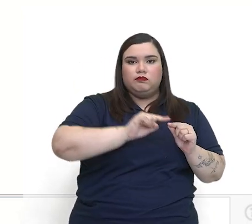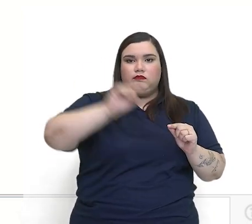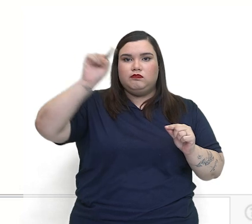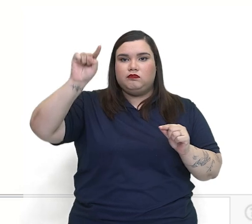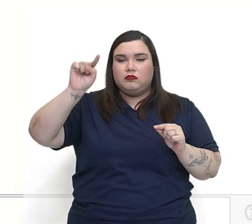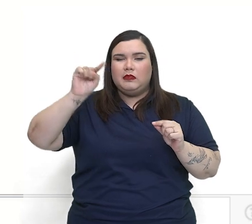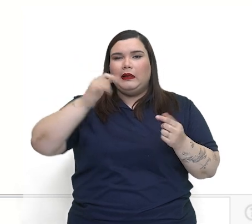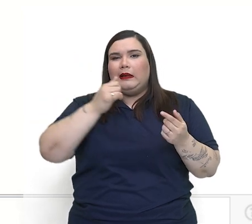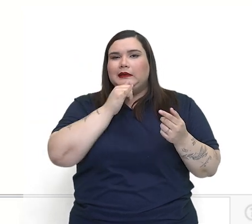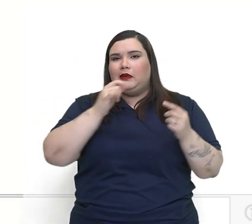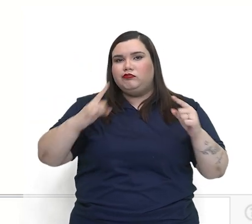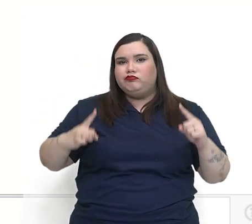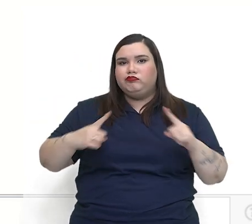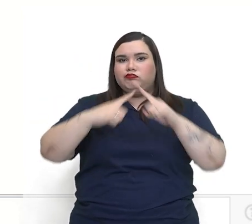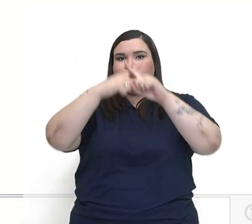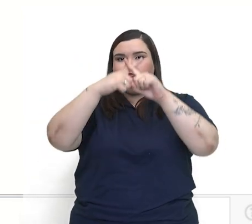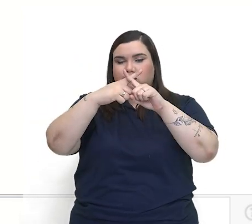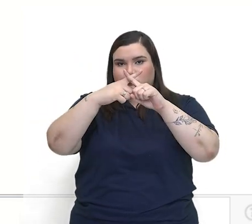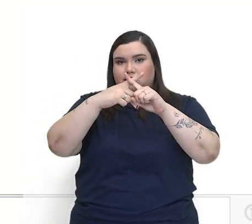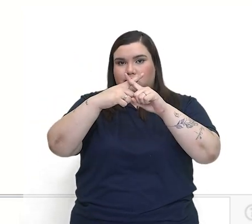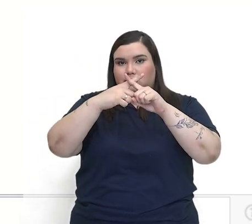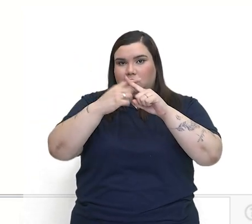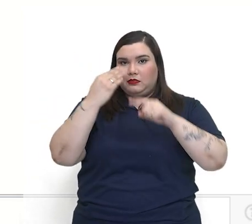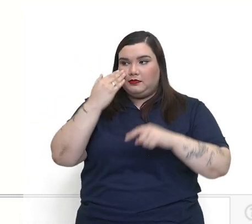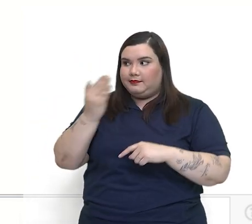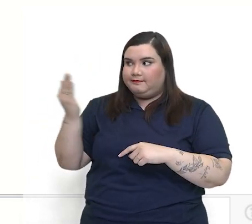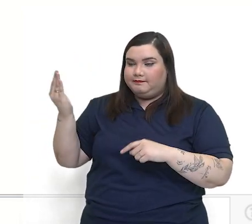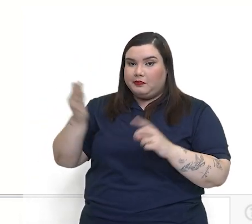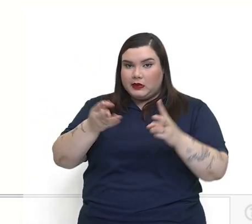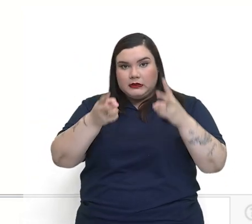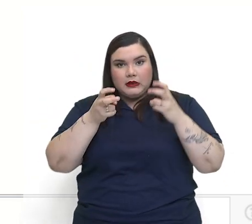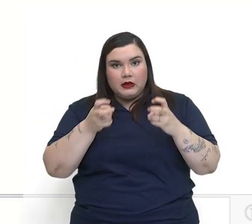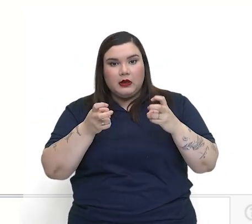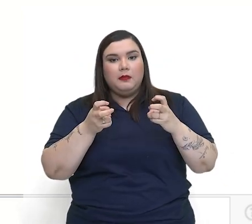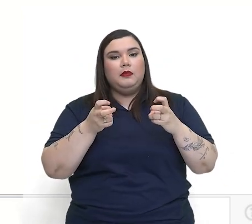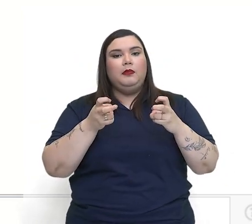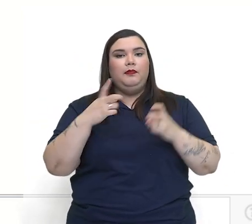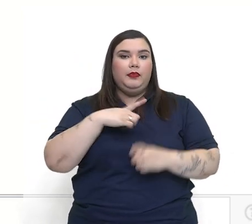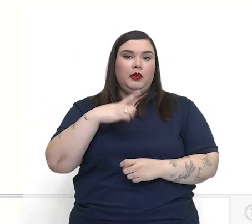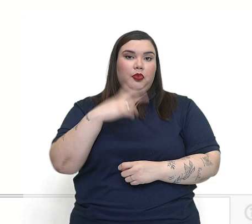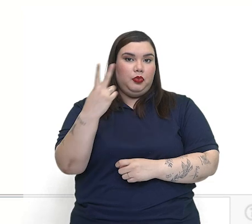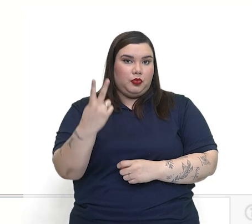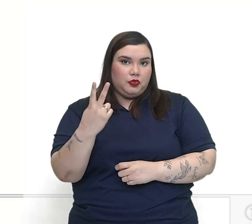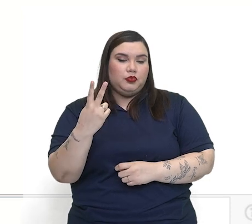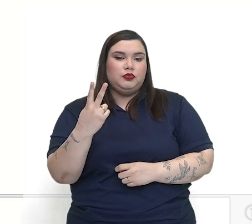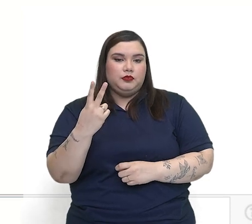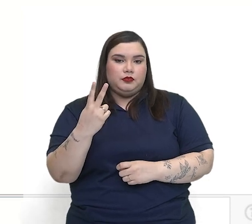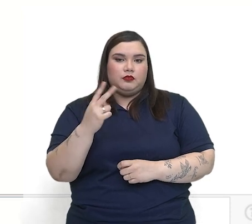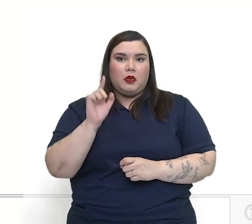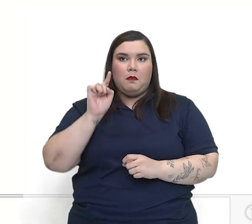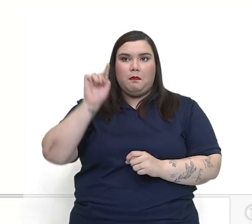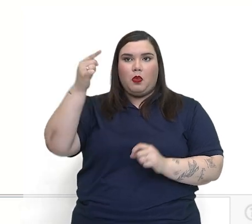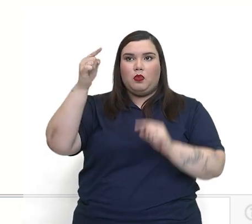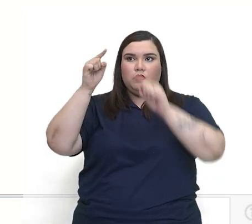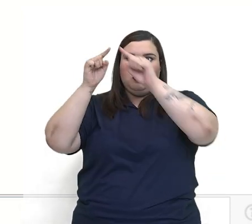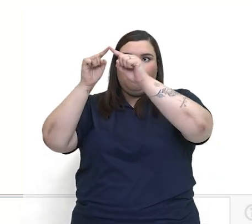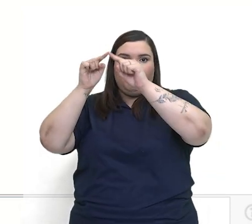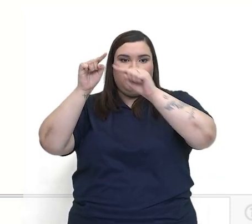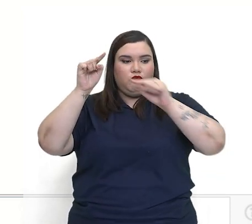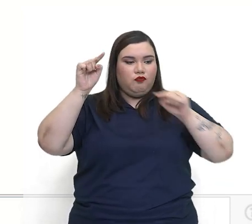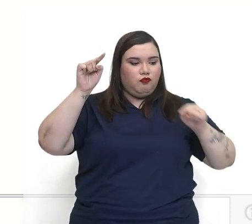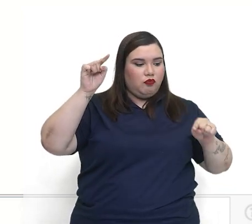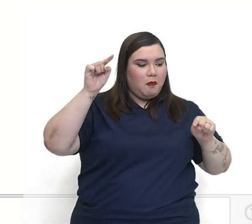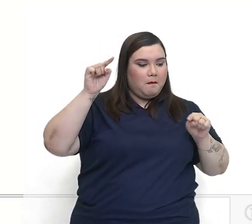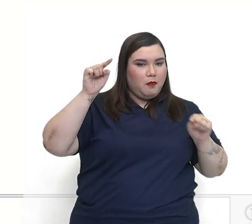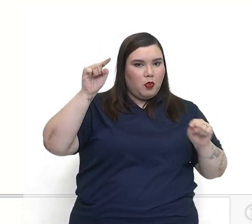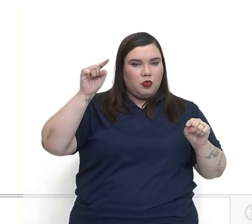2, né? Ó, o segmento, né, que vai de um ponto, né, a o outro não consecutivo, né?